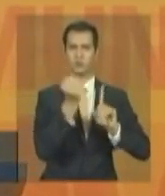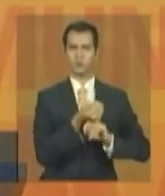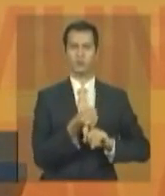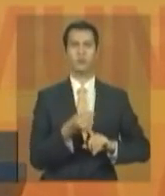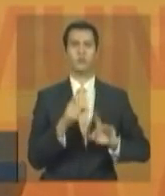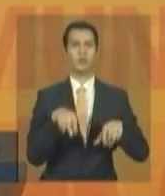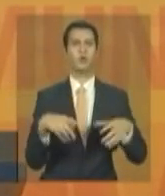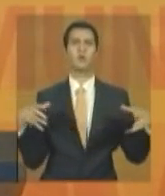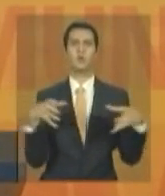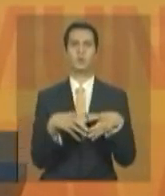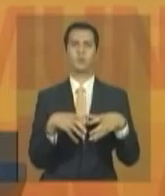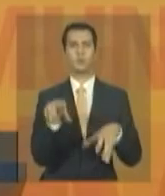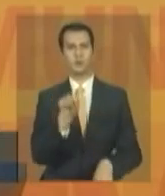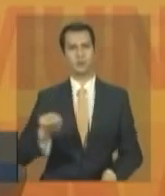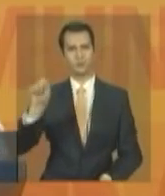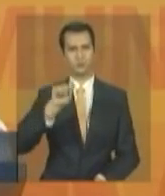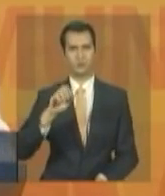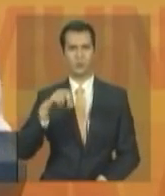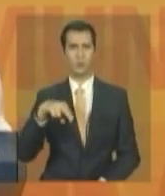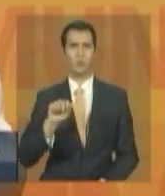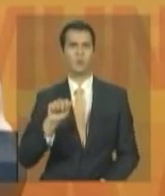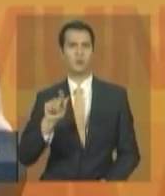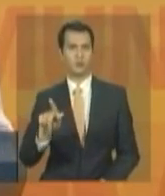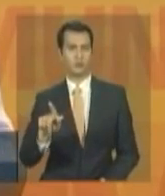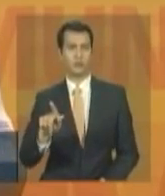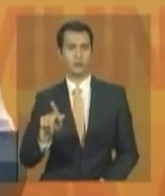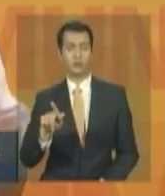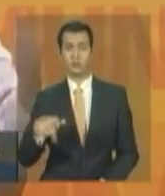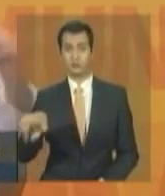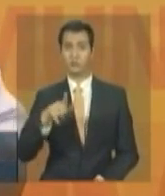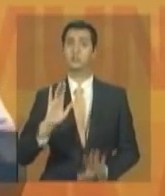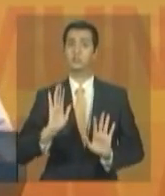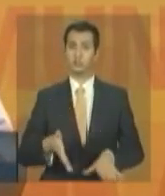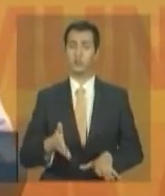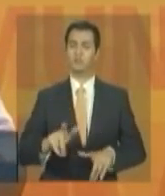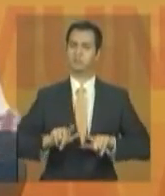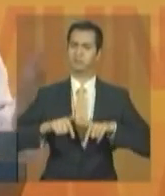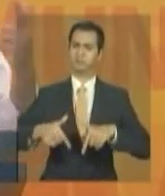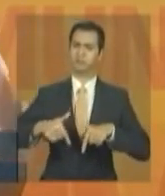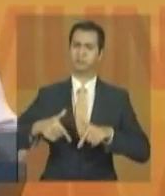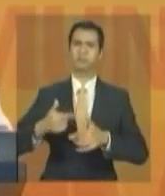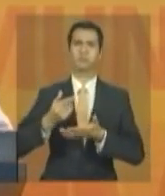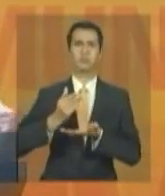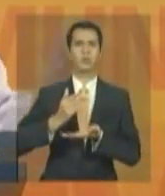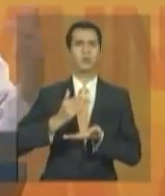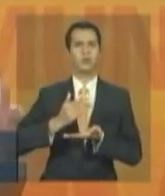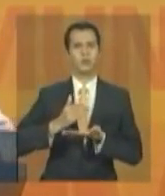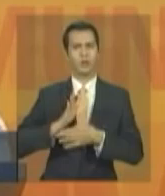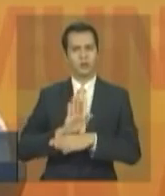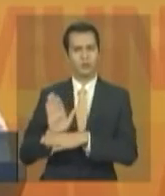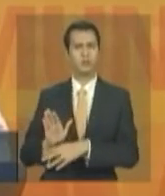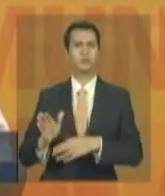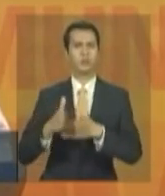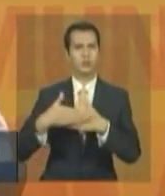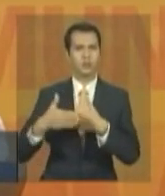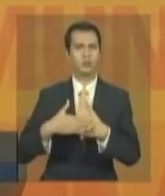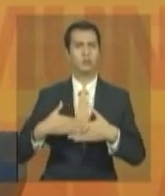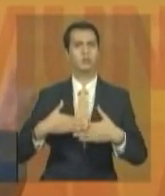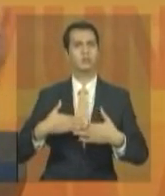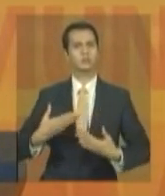chamado terceiro setor, investiu dedicação, carinho,